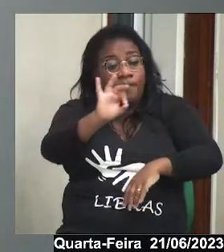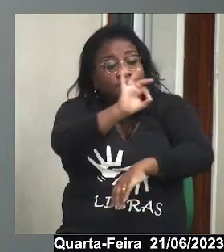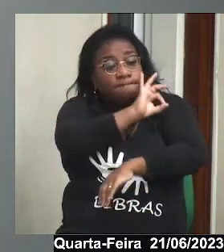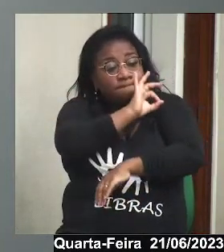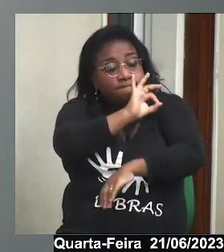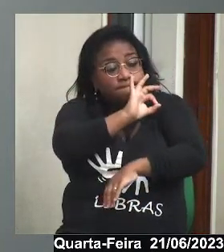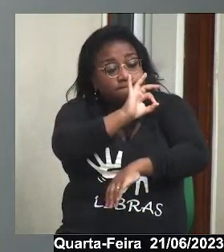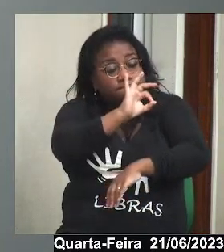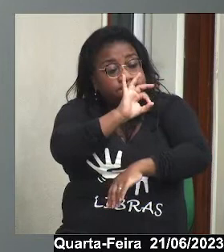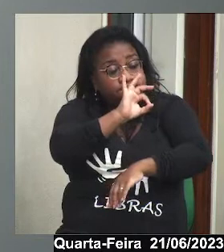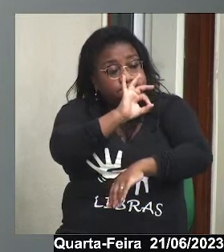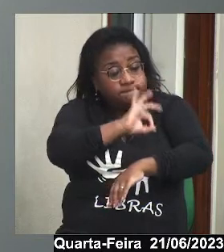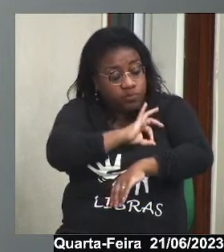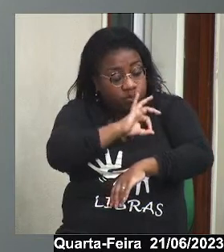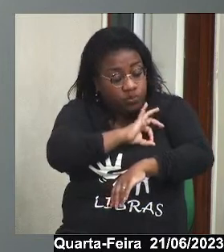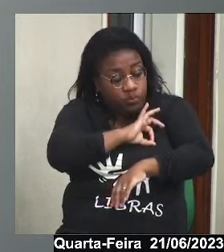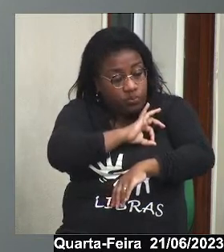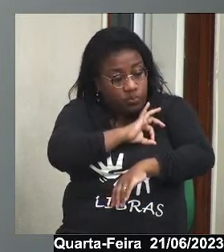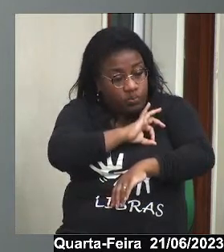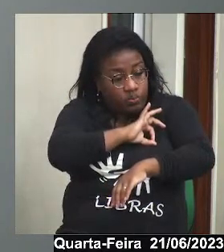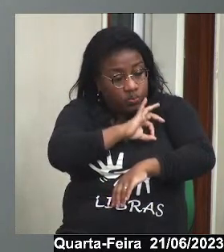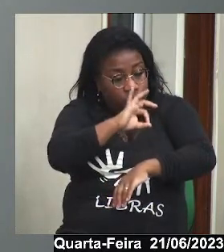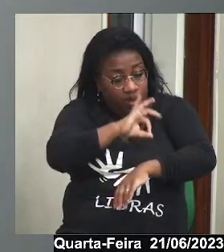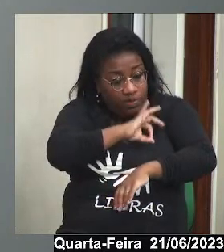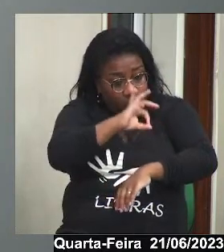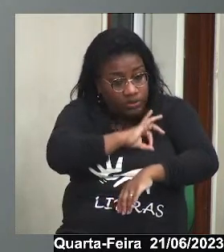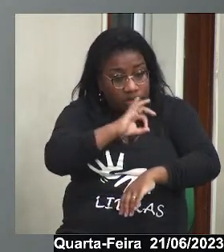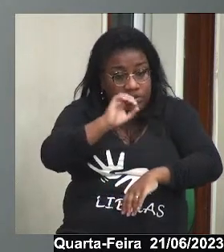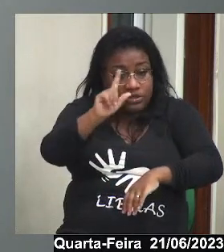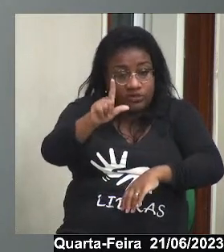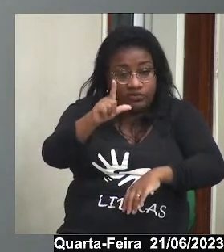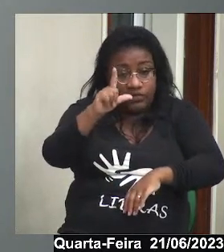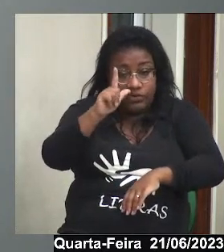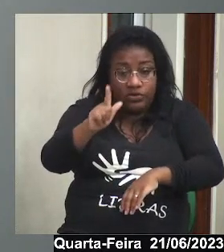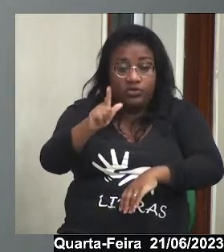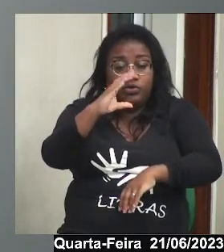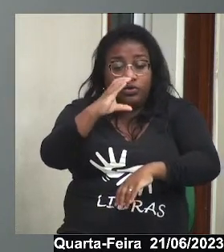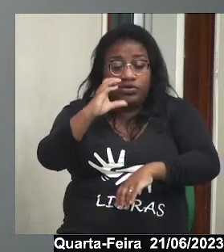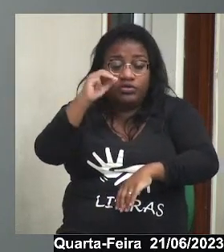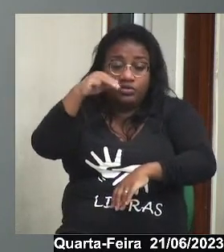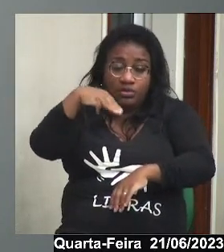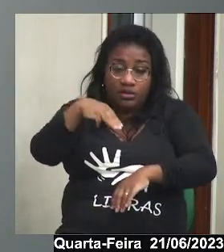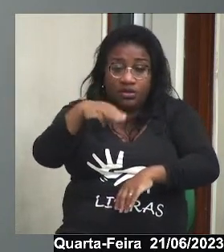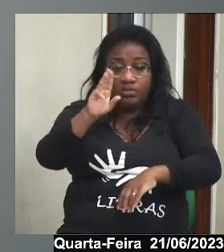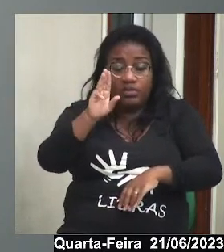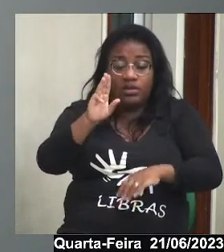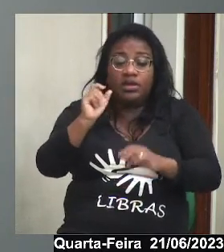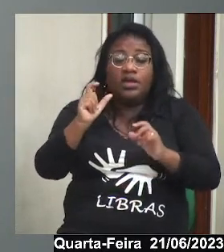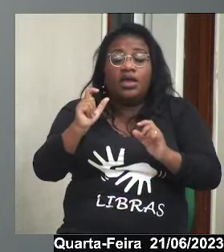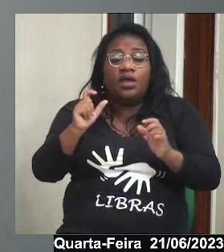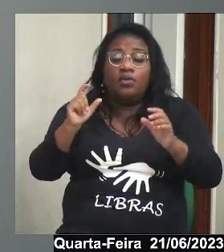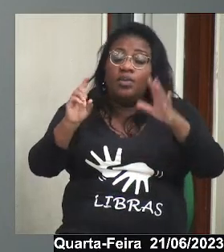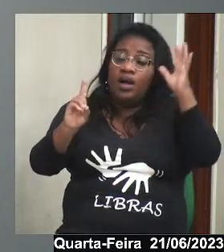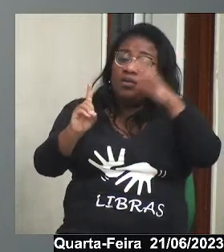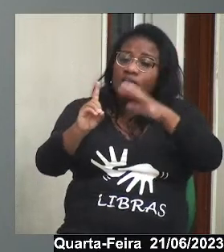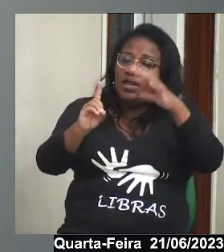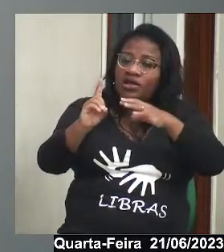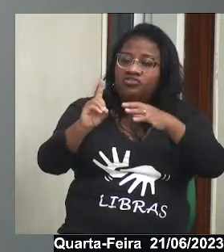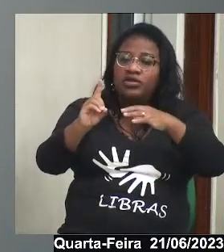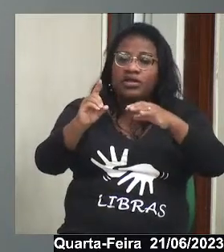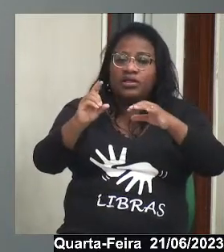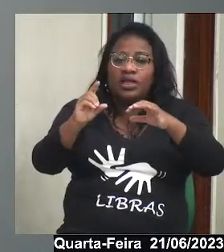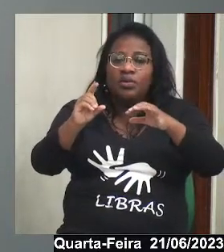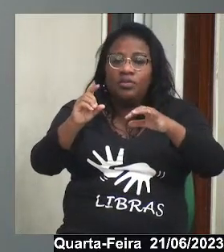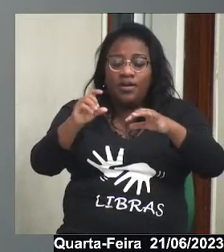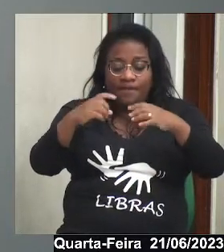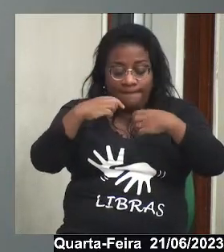que completarem de 10 em 10 anos, um ciclo na guarda. E o que é essa homenagem? É basicamente uma insígnia, uma